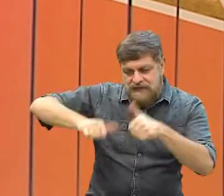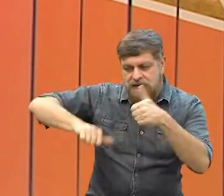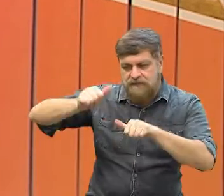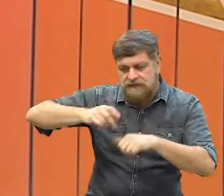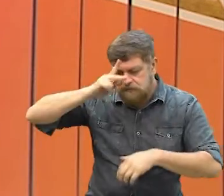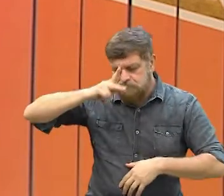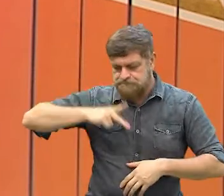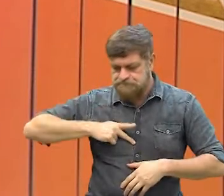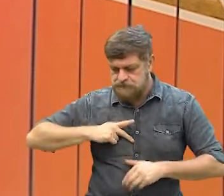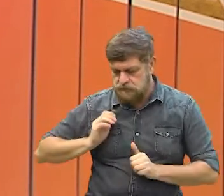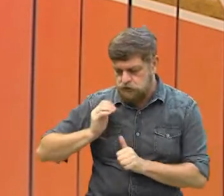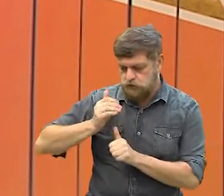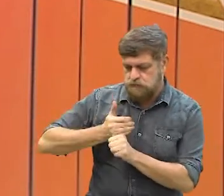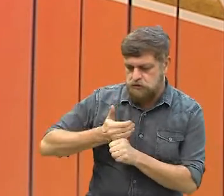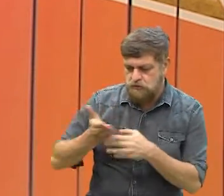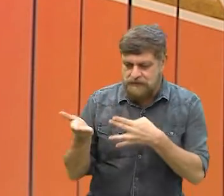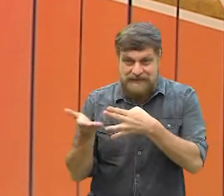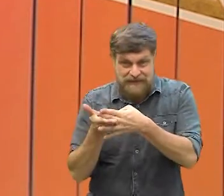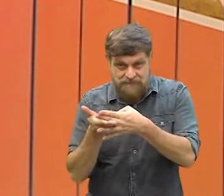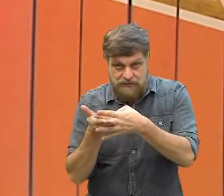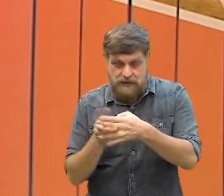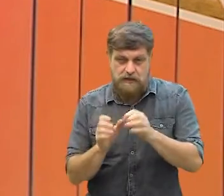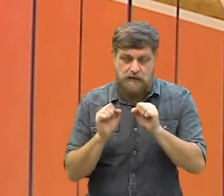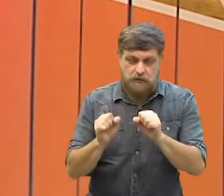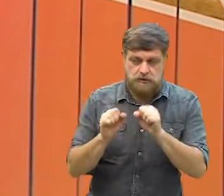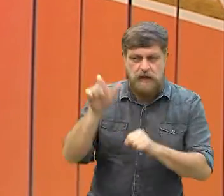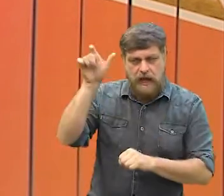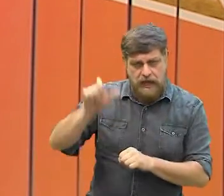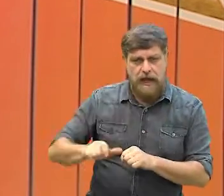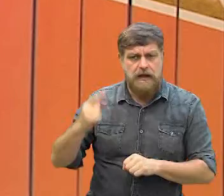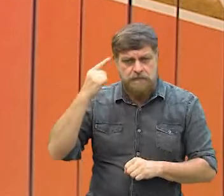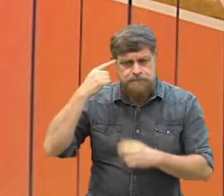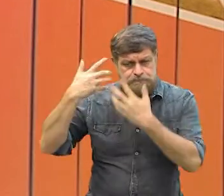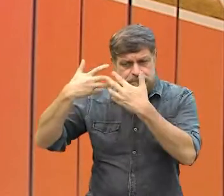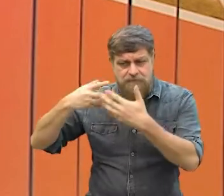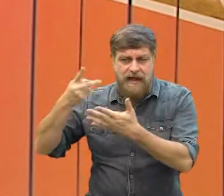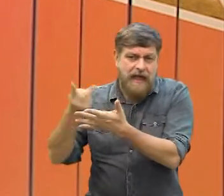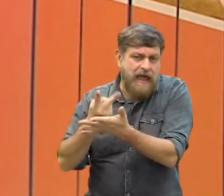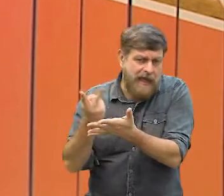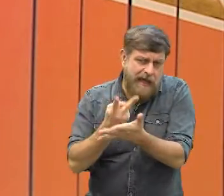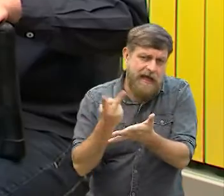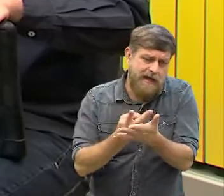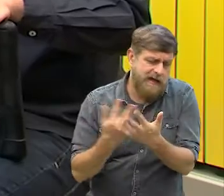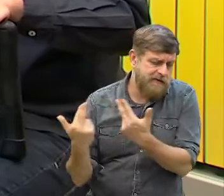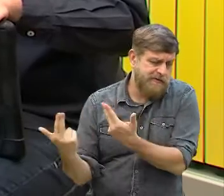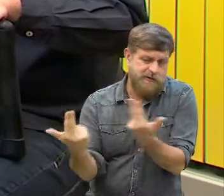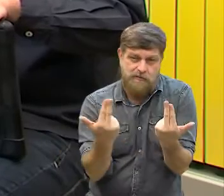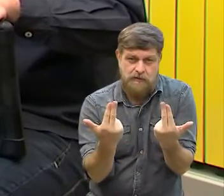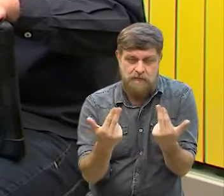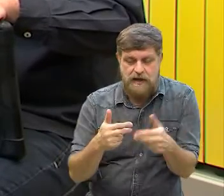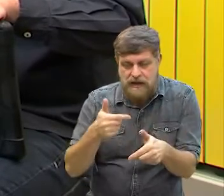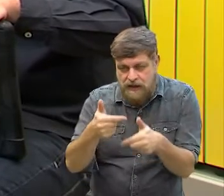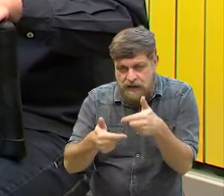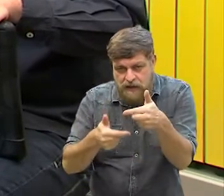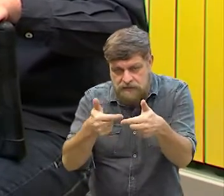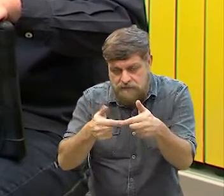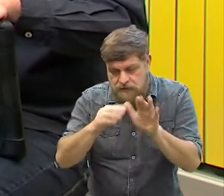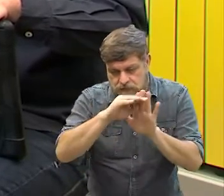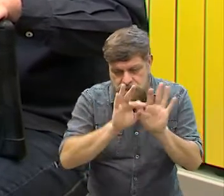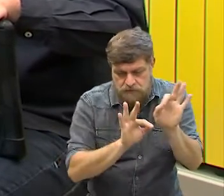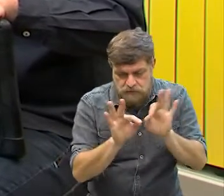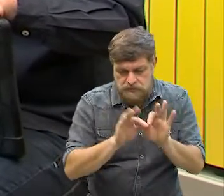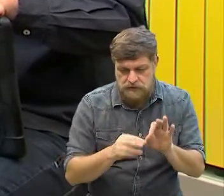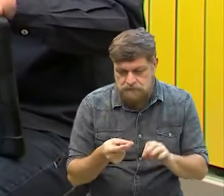de substituição no intervalo que ela poderia ser feito. Então, ela vai errar como qualquer um outro, e é este trabalho, este projeto a